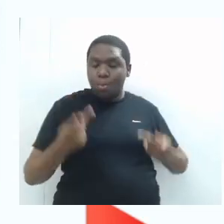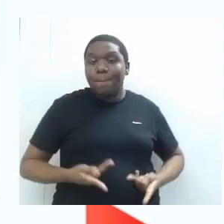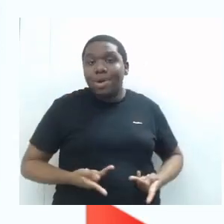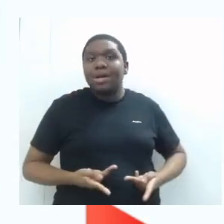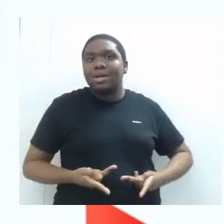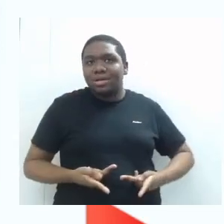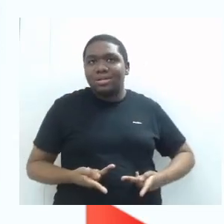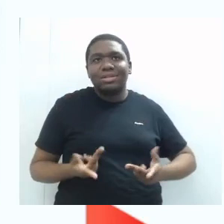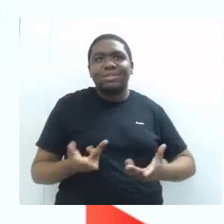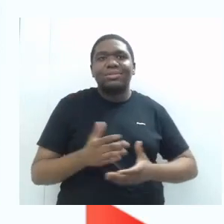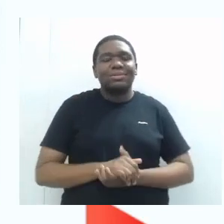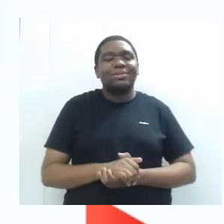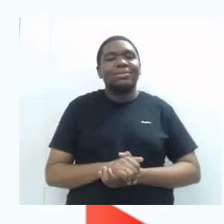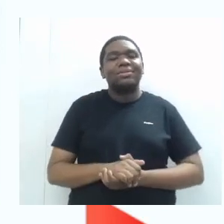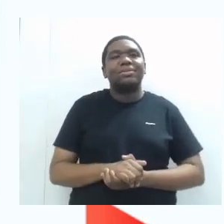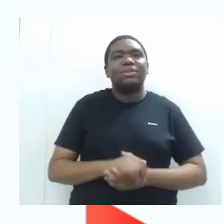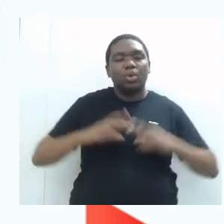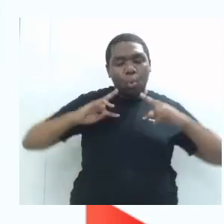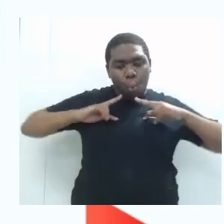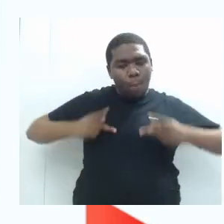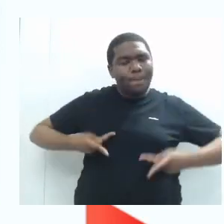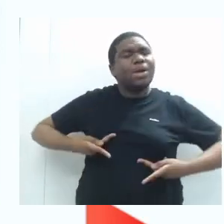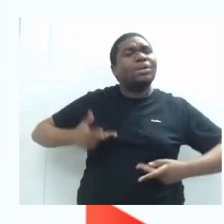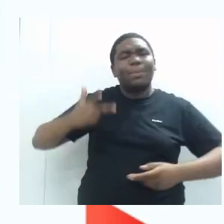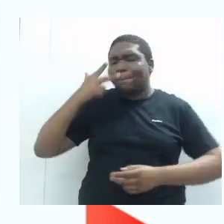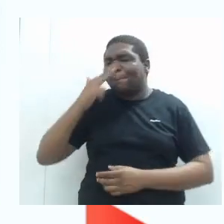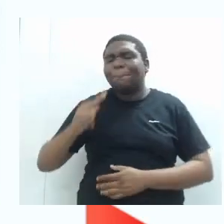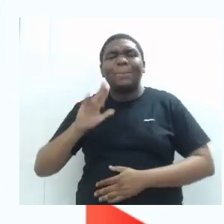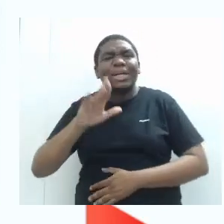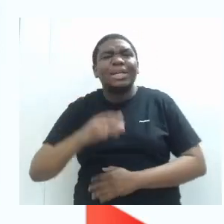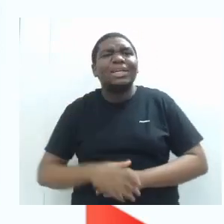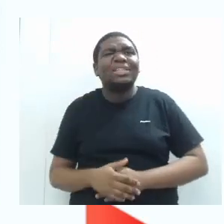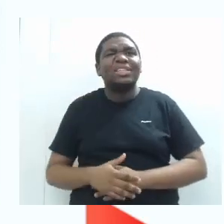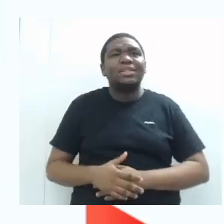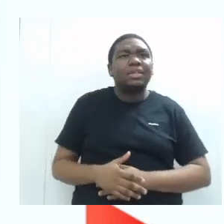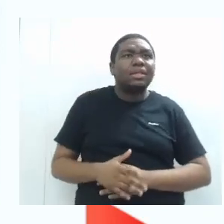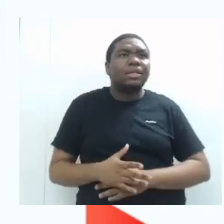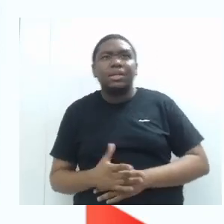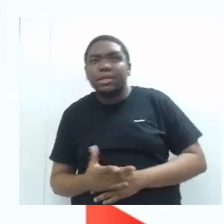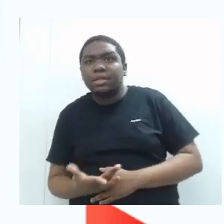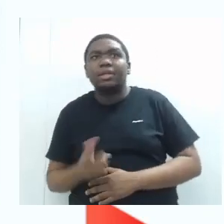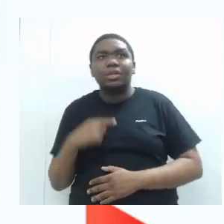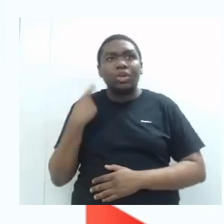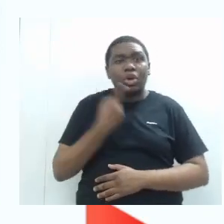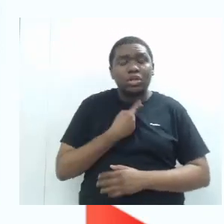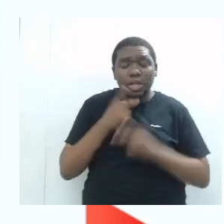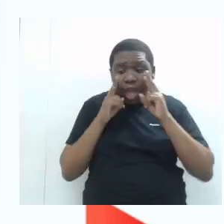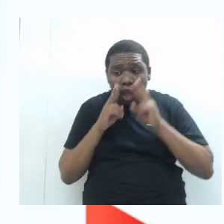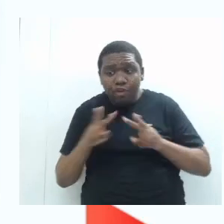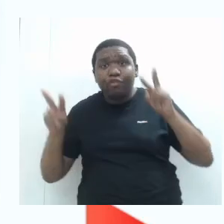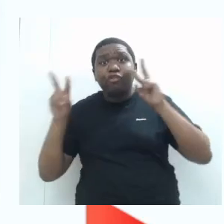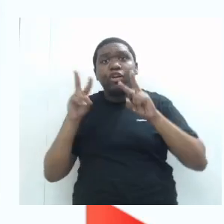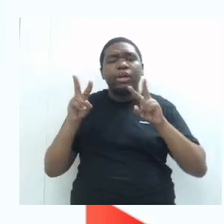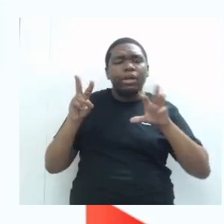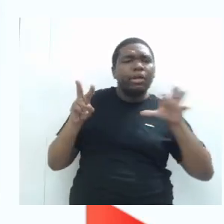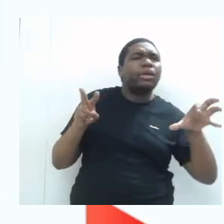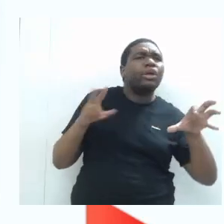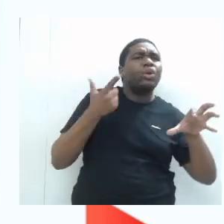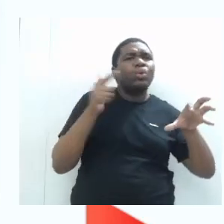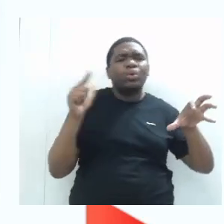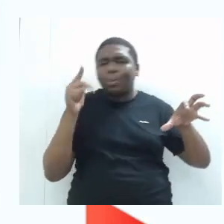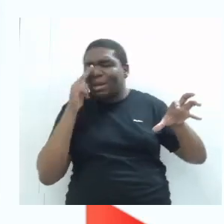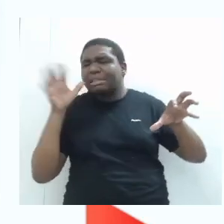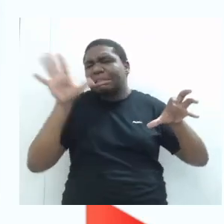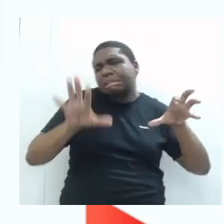lado, ela está mais, como é que eu posso dizer, apreensível aos nossos olhos, do outro, mais